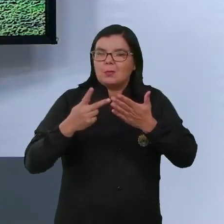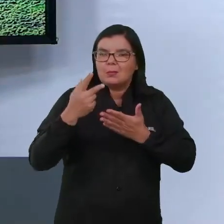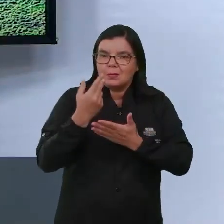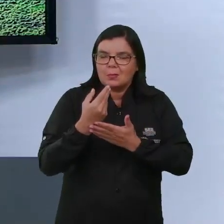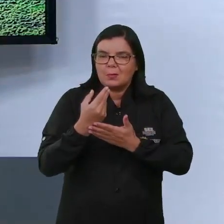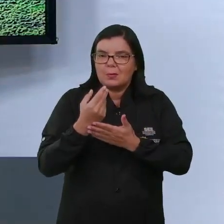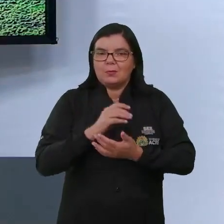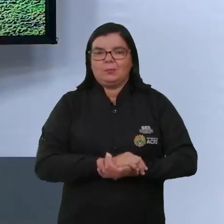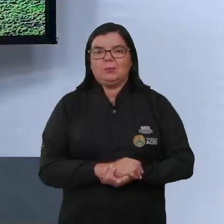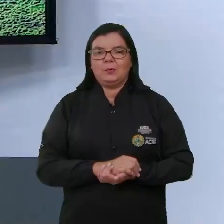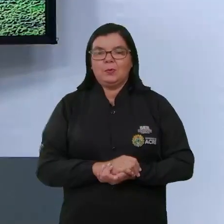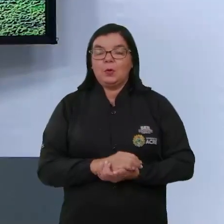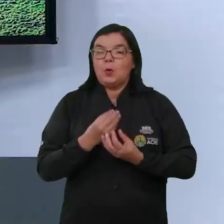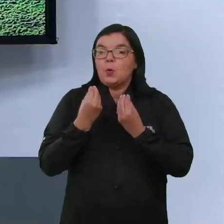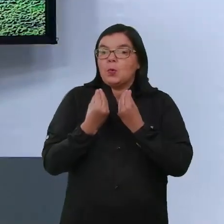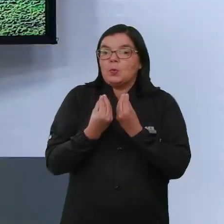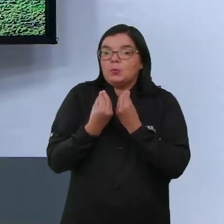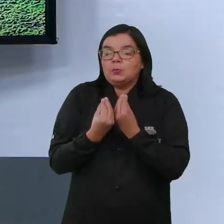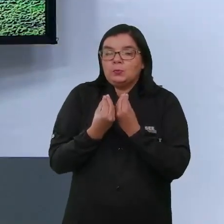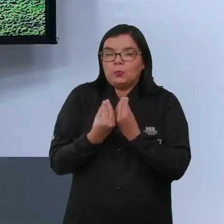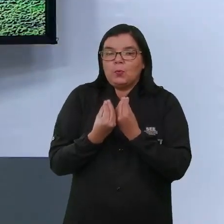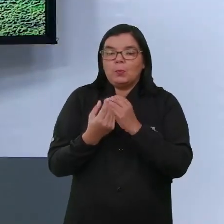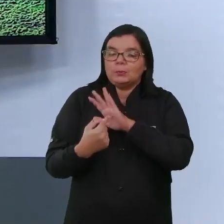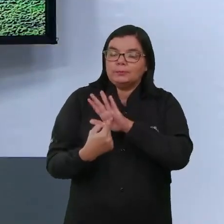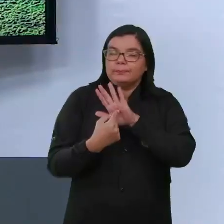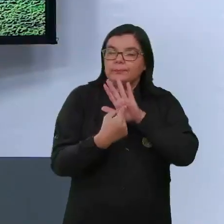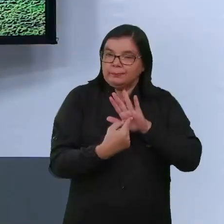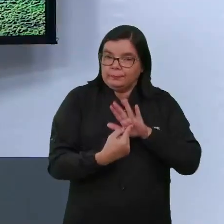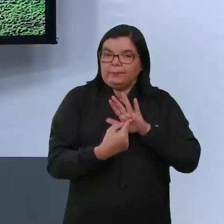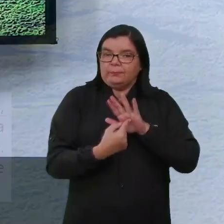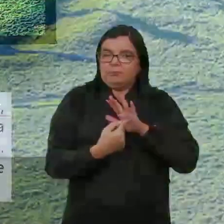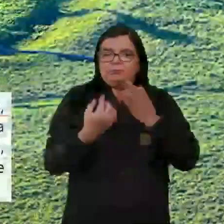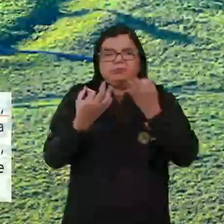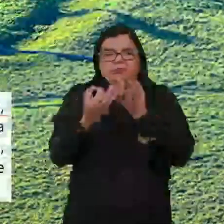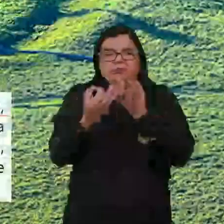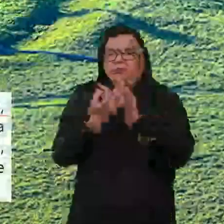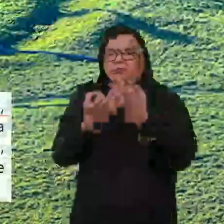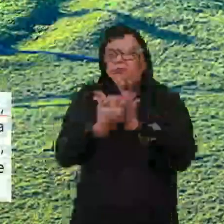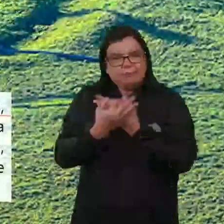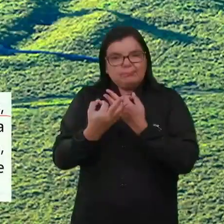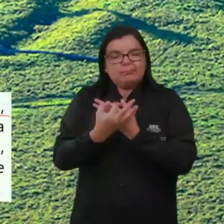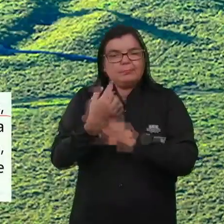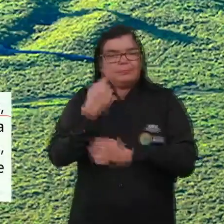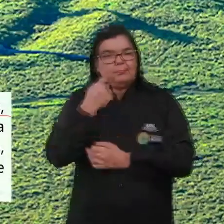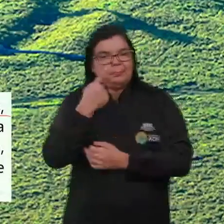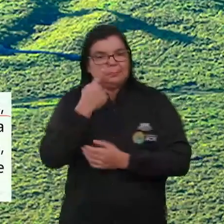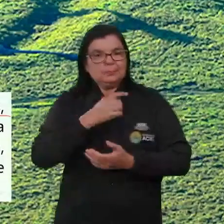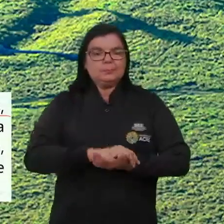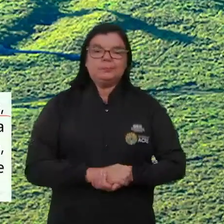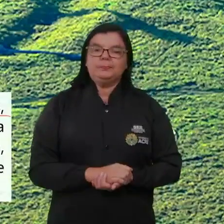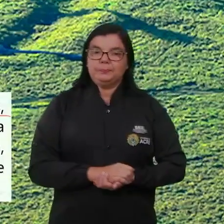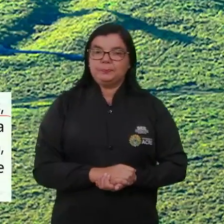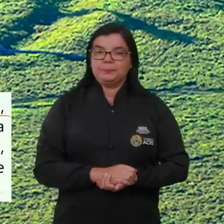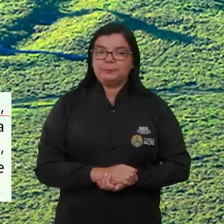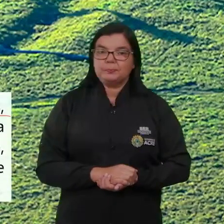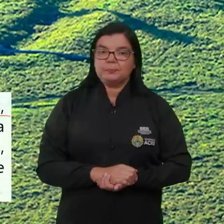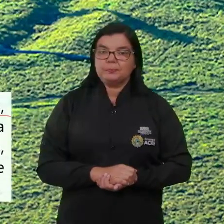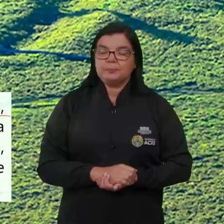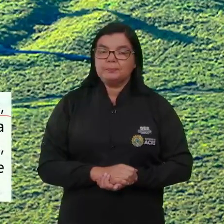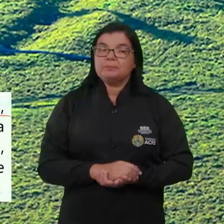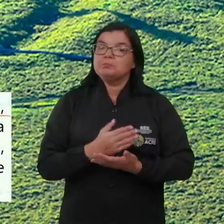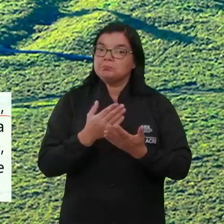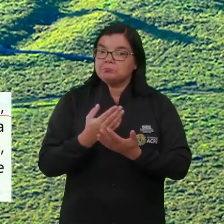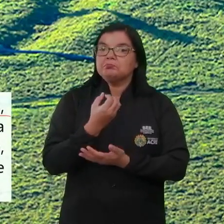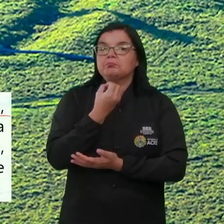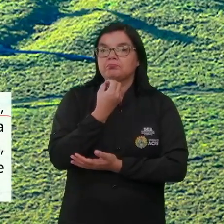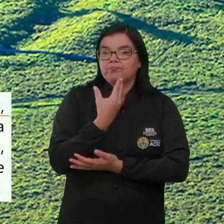E essas formas, pessoal, elas se apresentam de forma tão perfeita. Olha só, essa forma, ela está